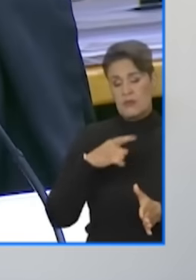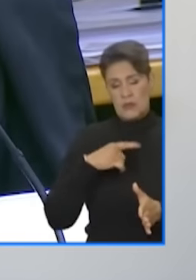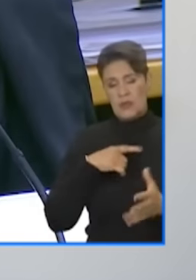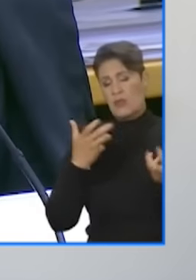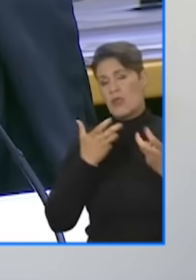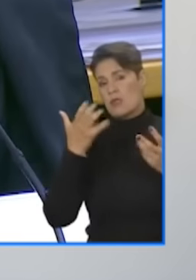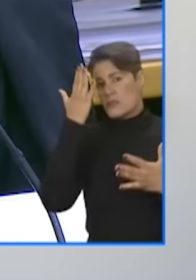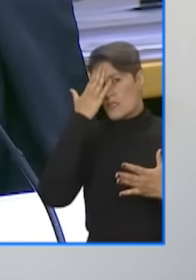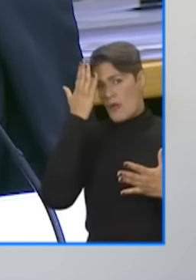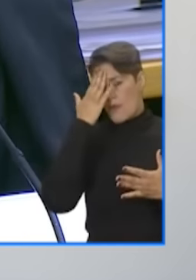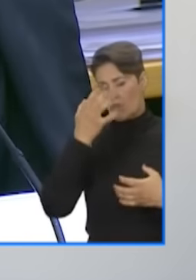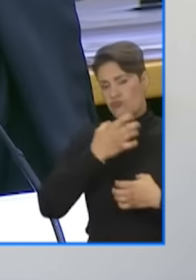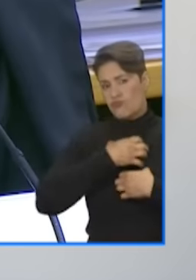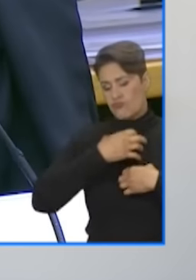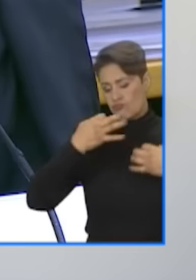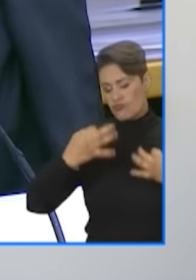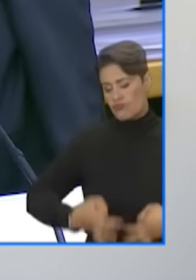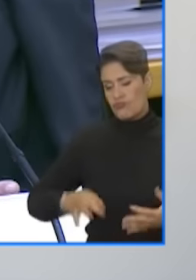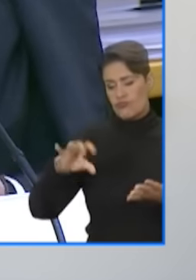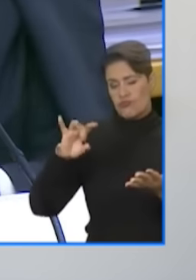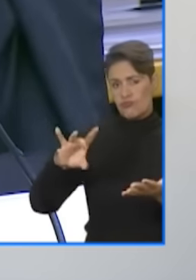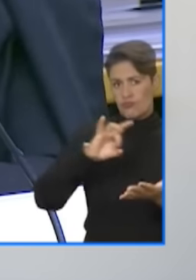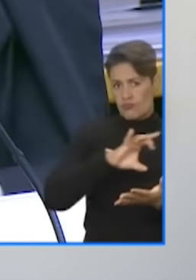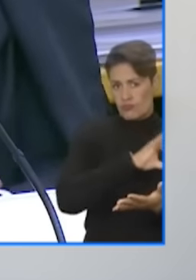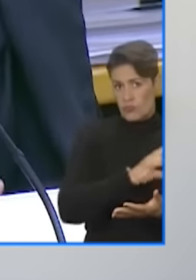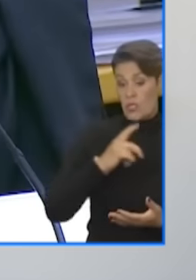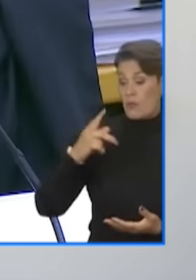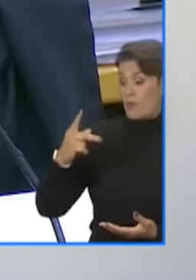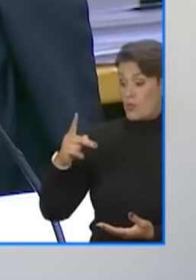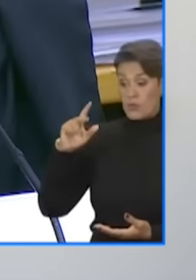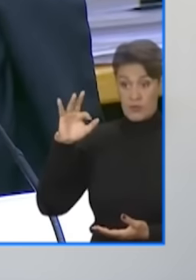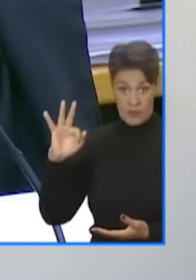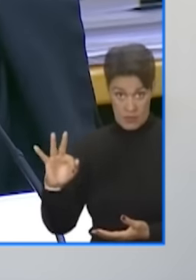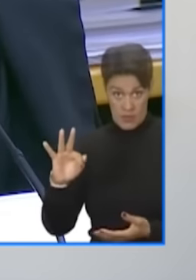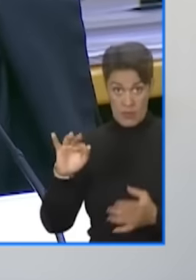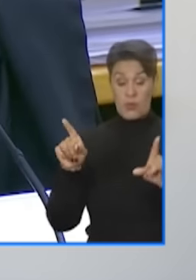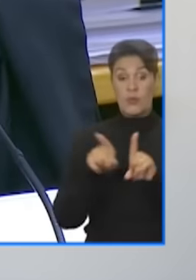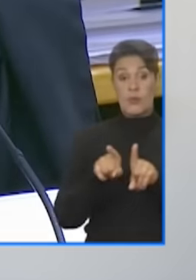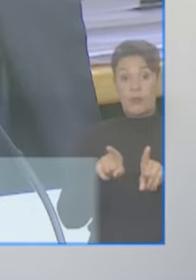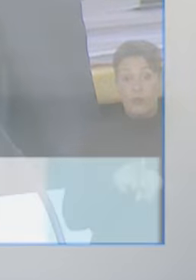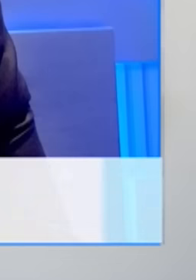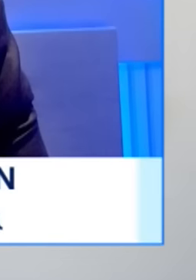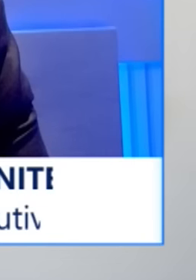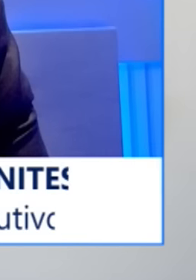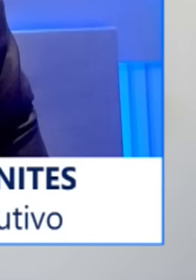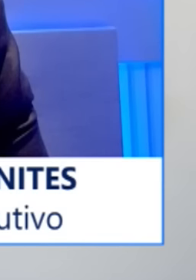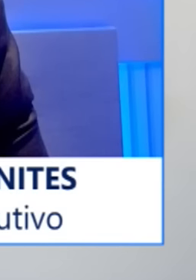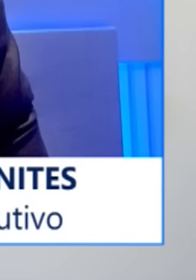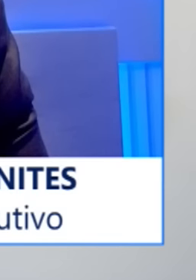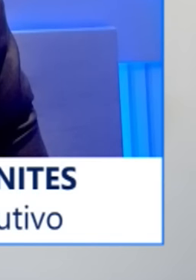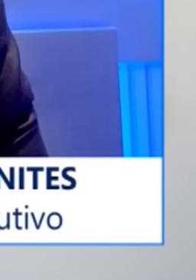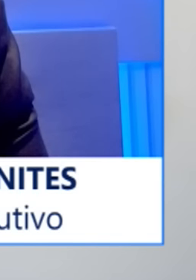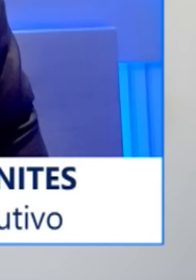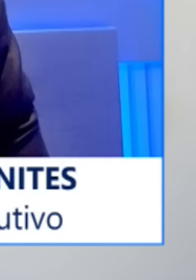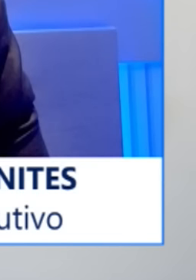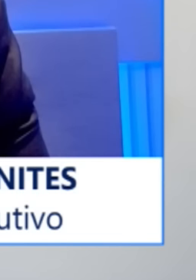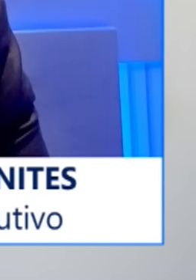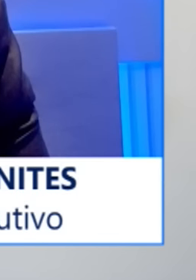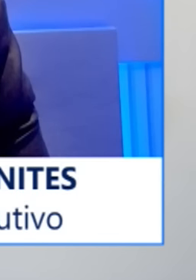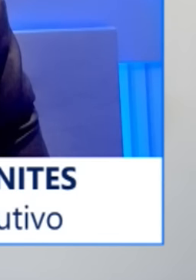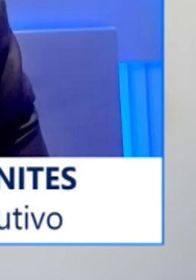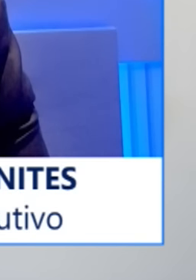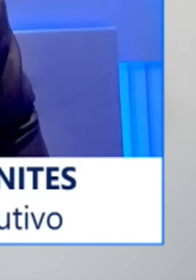compartilhamento de investigações que estavam sobre a responsabilidade de Alexandre de Moraes. Léo. Muito bem, isso é importante,